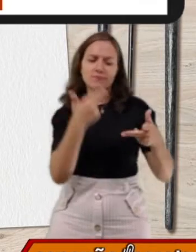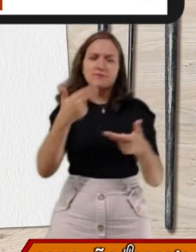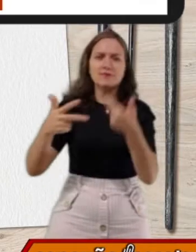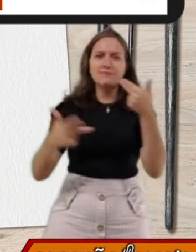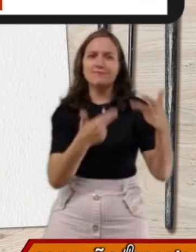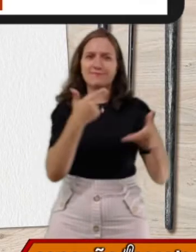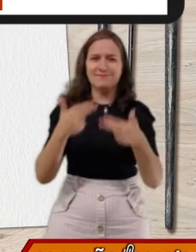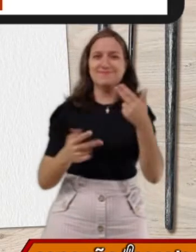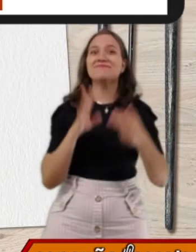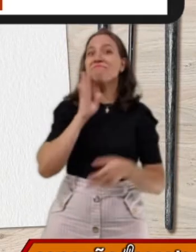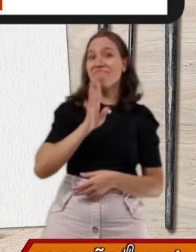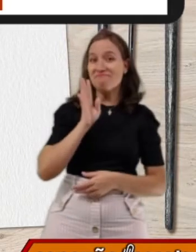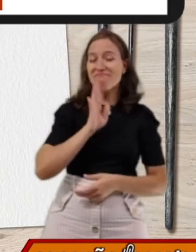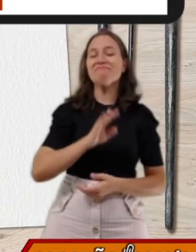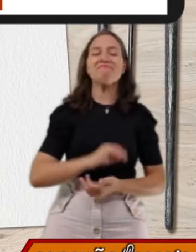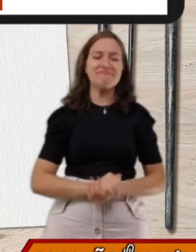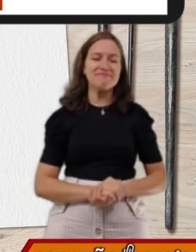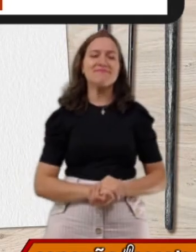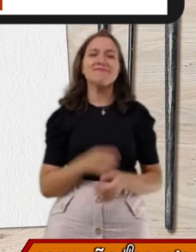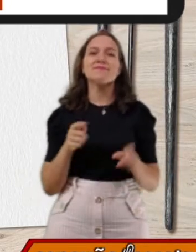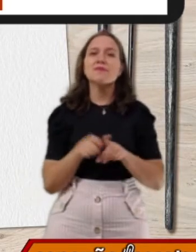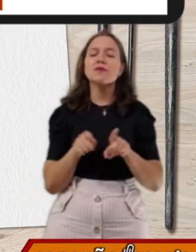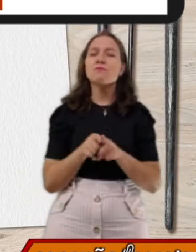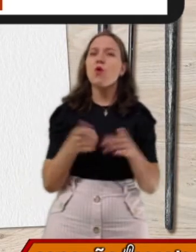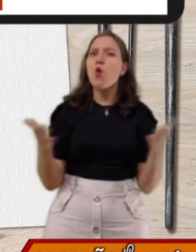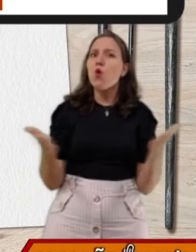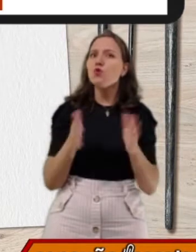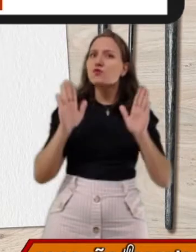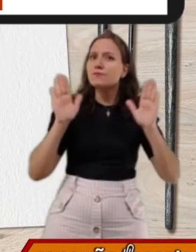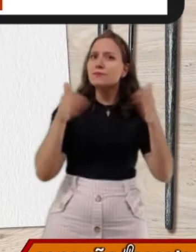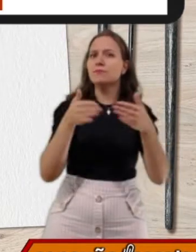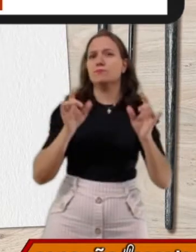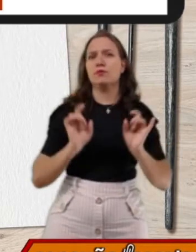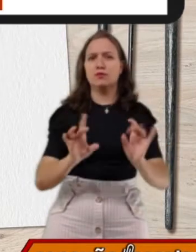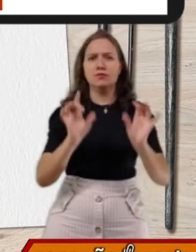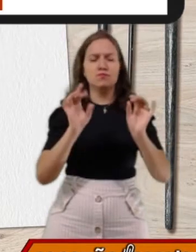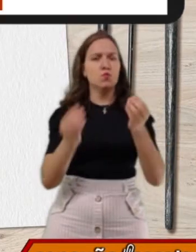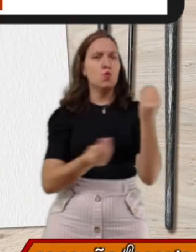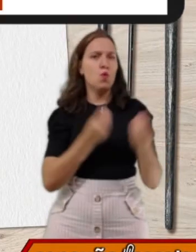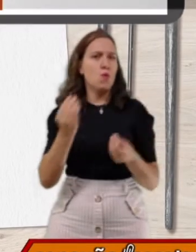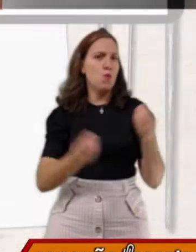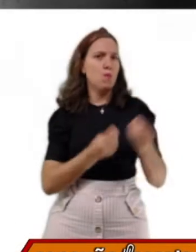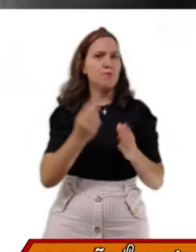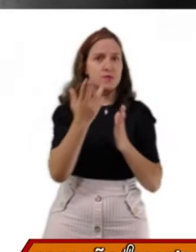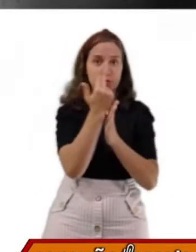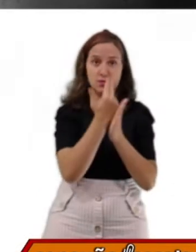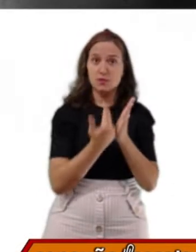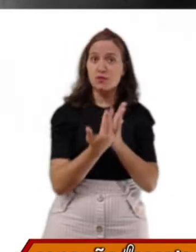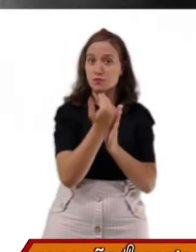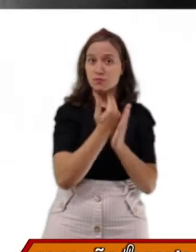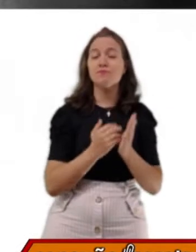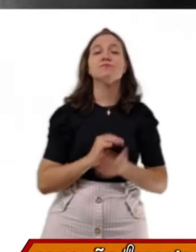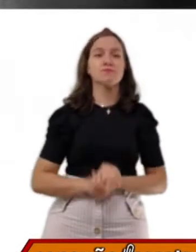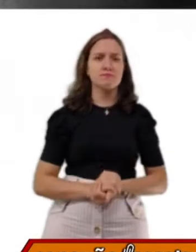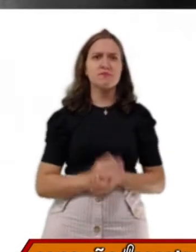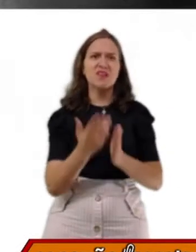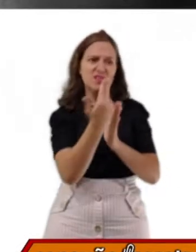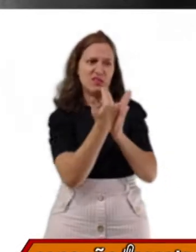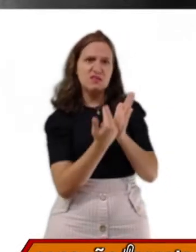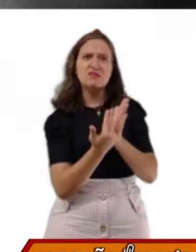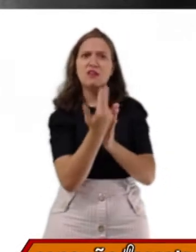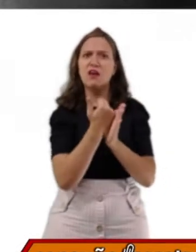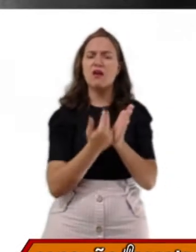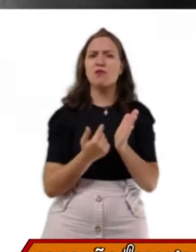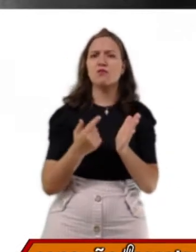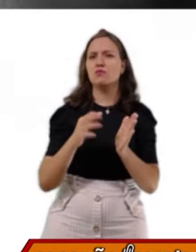e hoje eu quero falar um com uma forma um pouco mais específicas sobre o desenho quando a gente vai desenhar a gente não é que você tem que